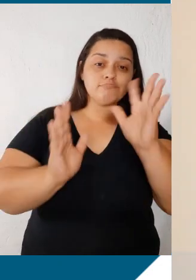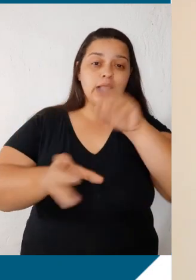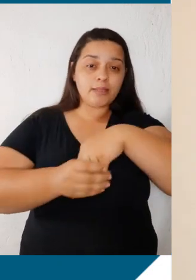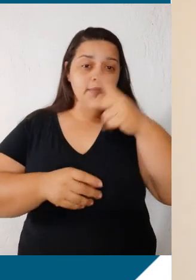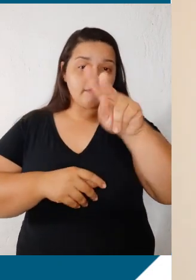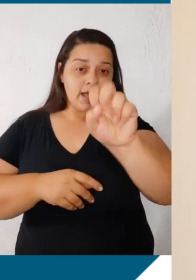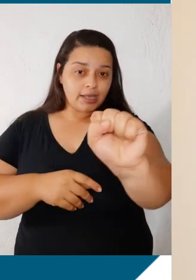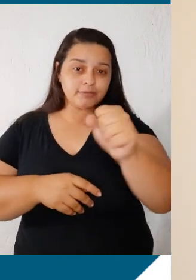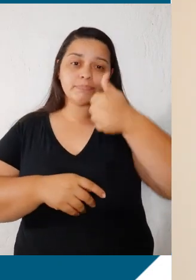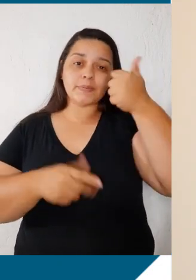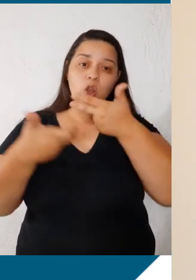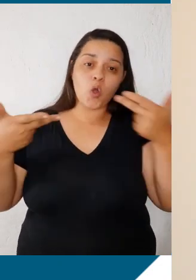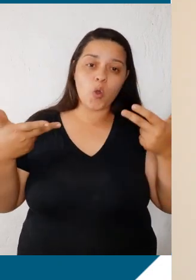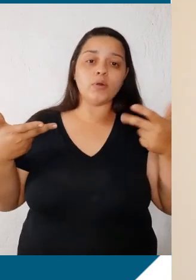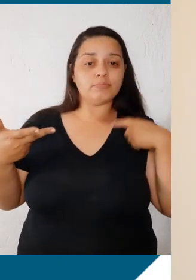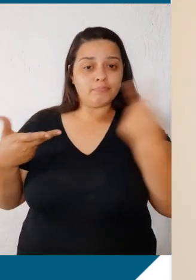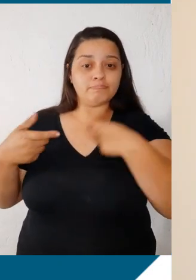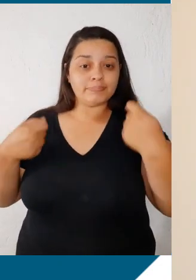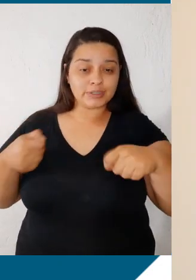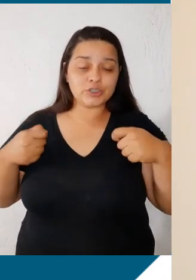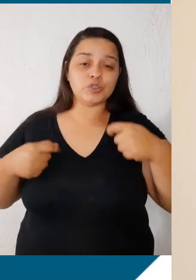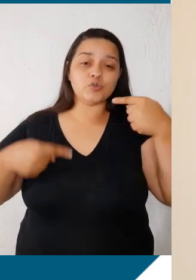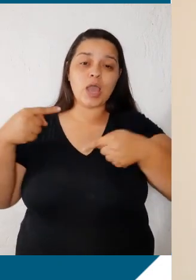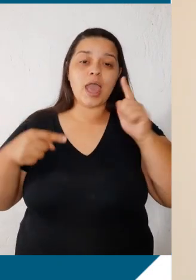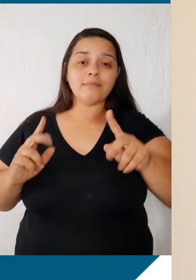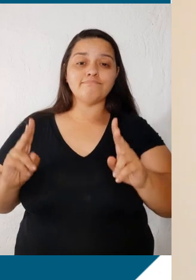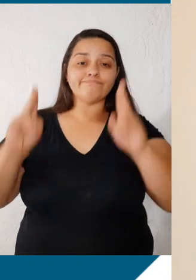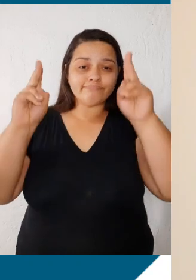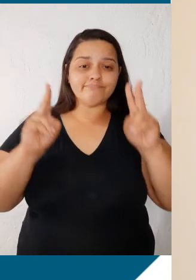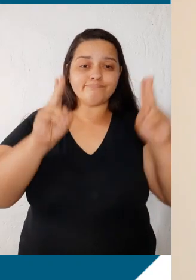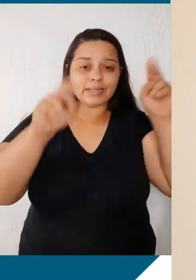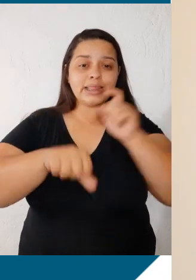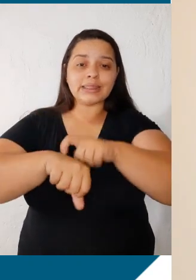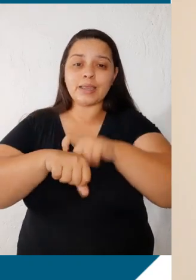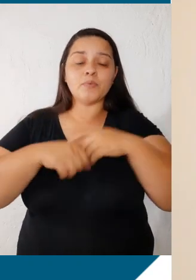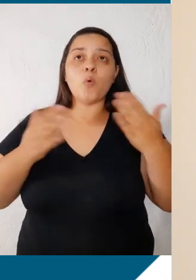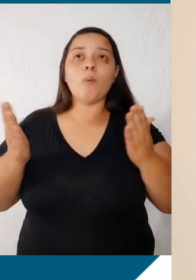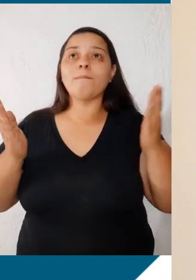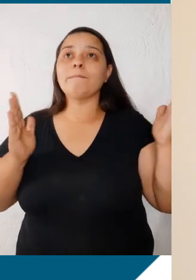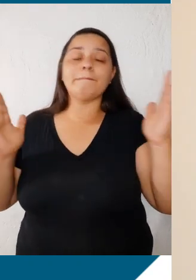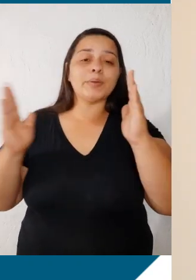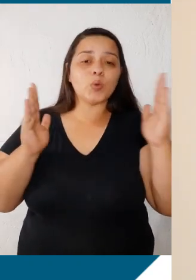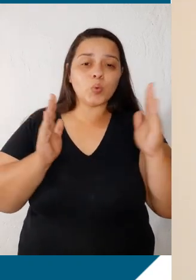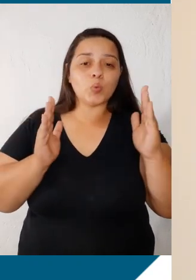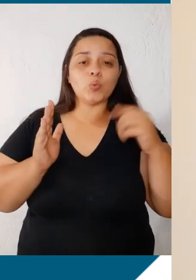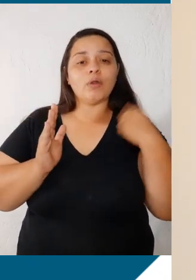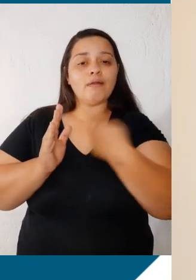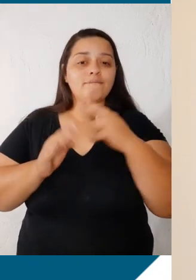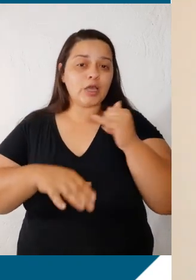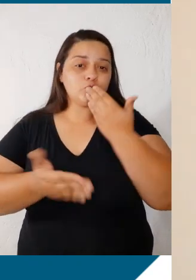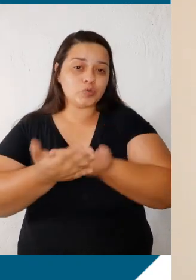PVS. A primeira coisa que a gente precisa discutir é o recorte temporal. Qual é o período de tempo que a gente vai